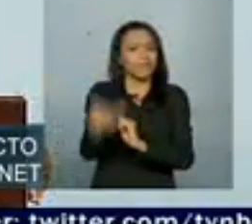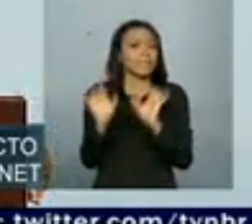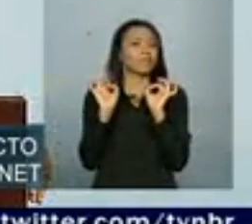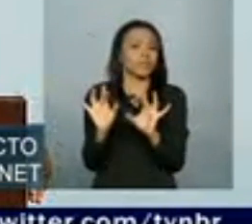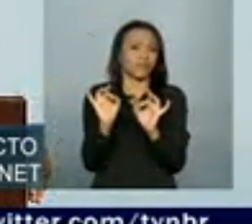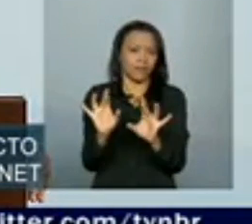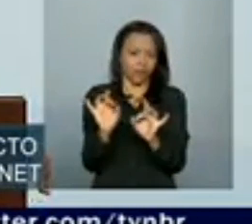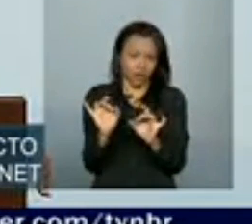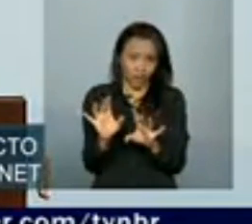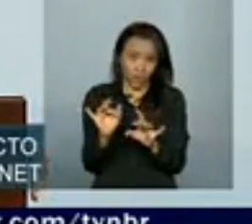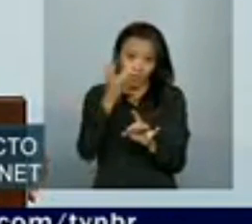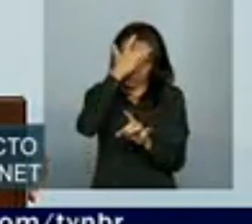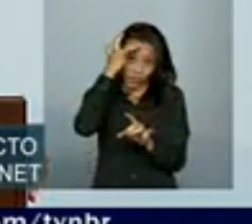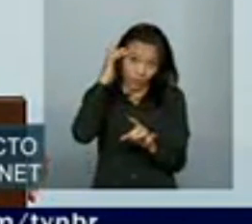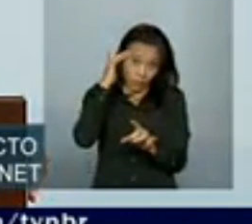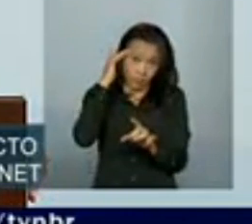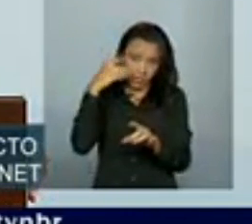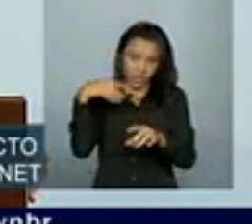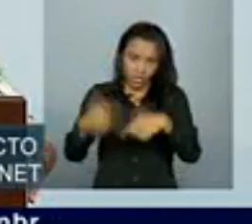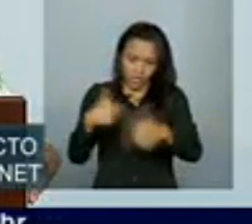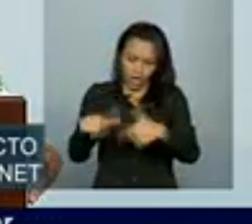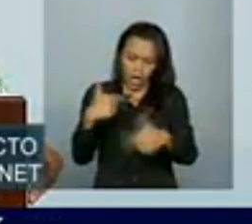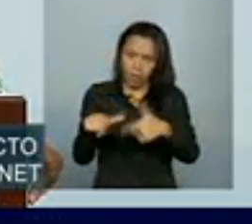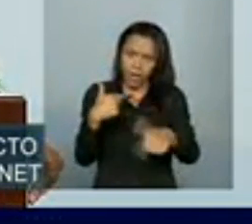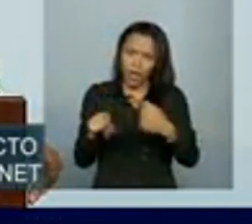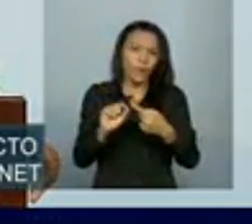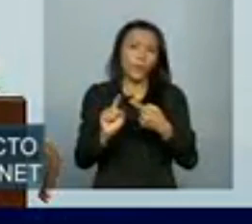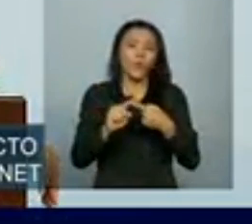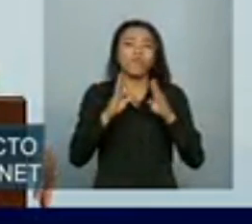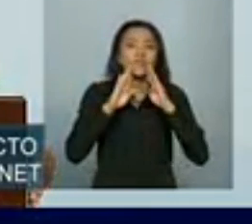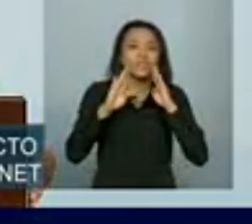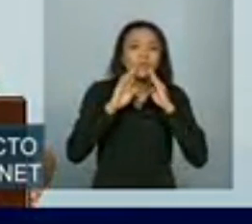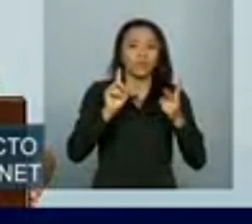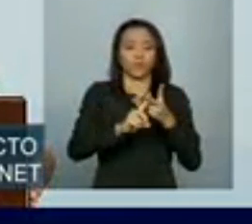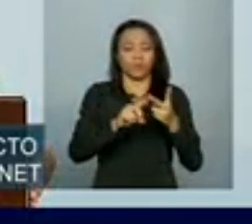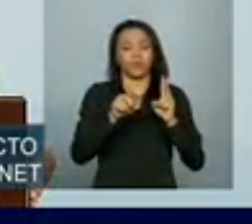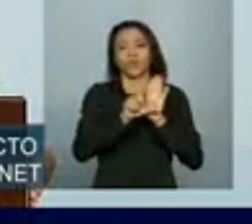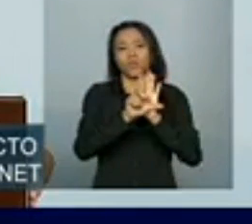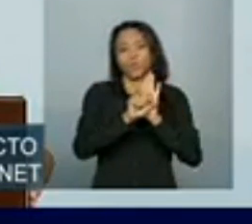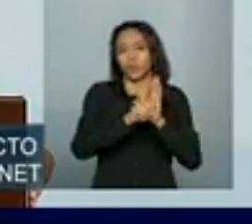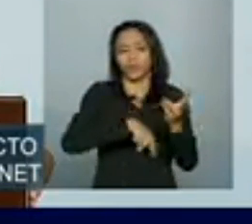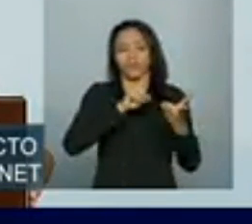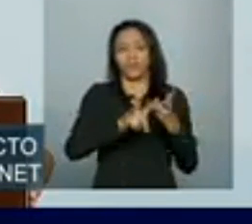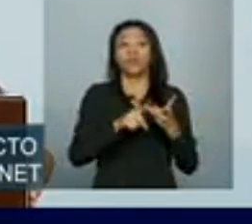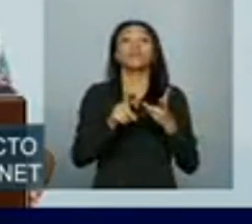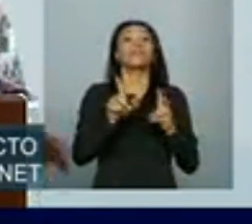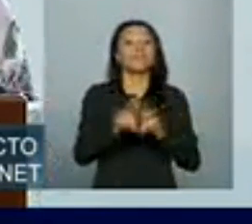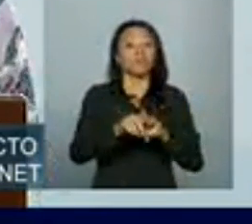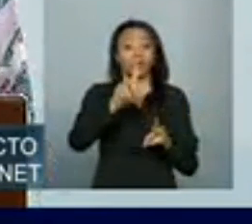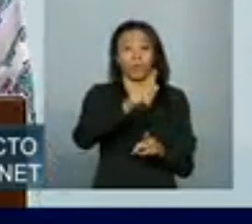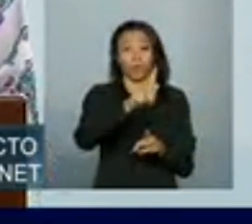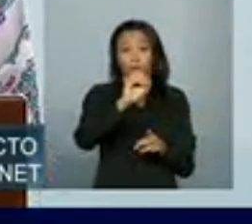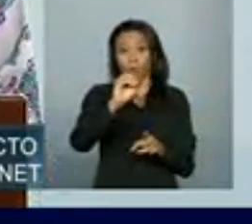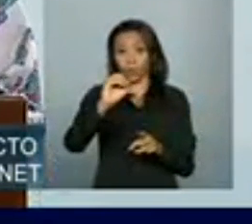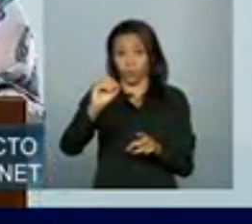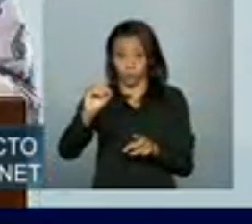aqueles grandes operadores da rede, o Facebook, o Twitter e o Google, que darão